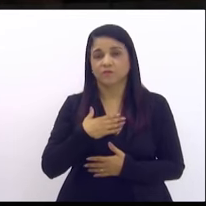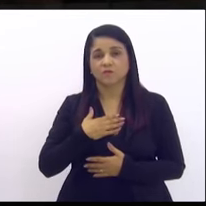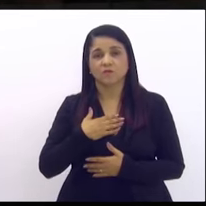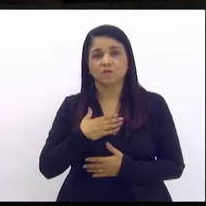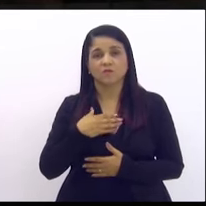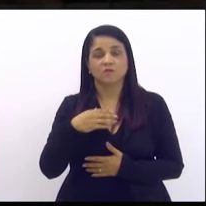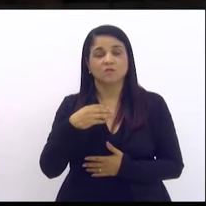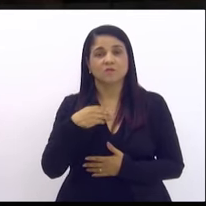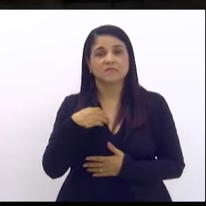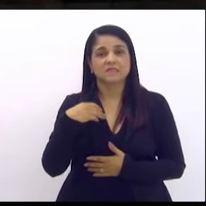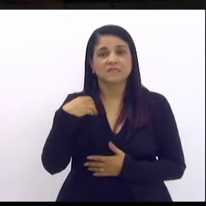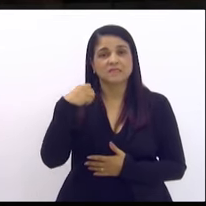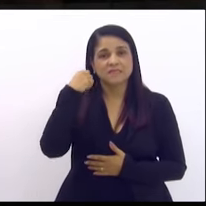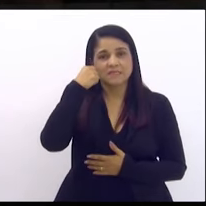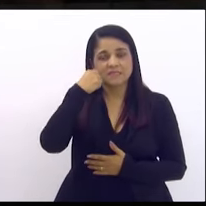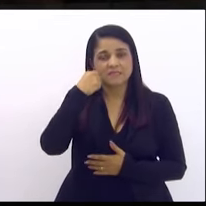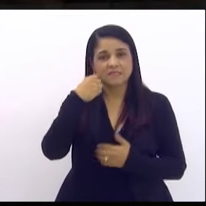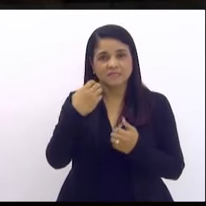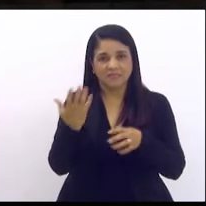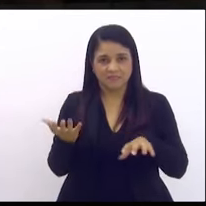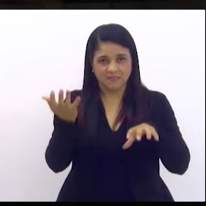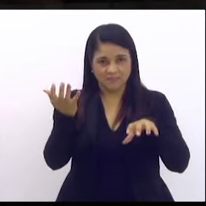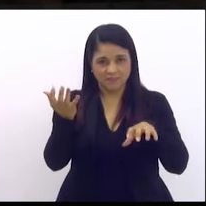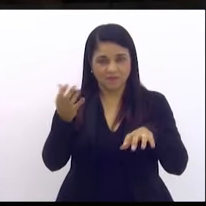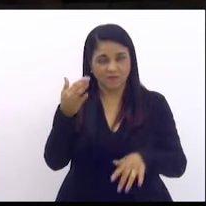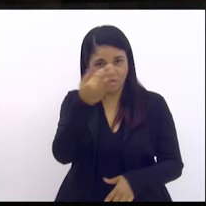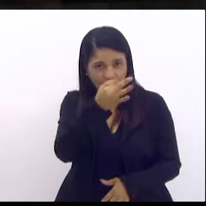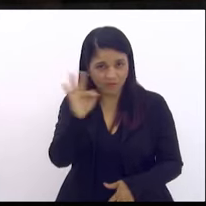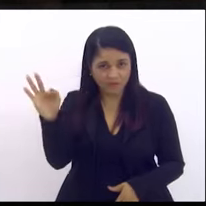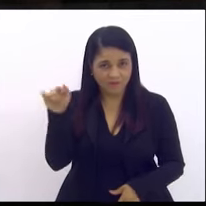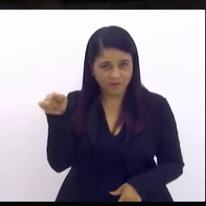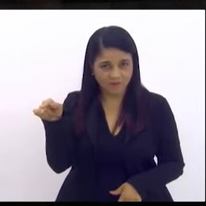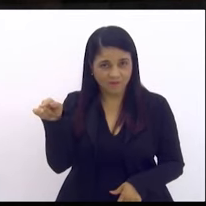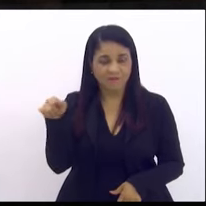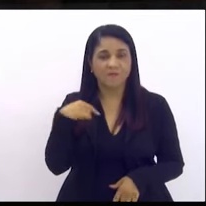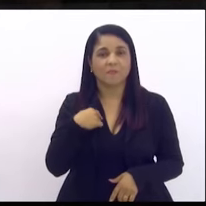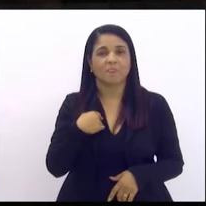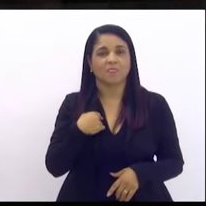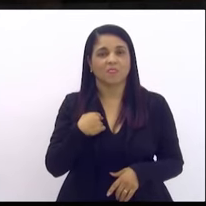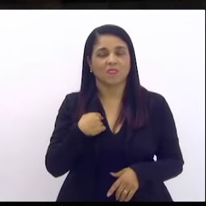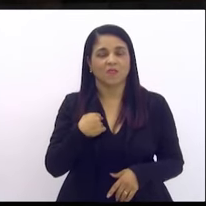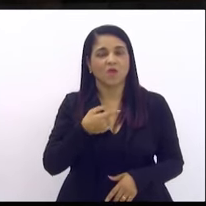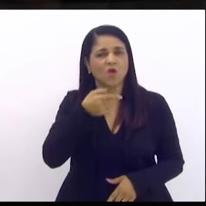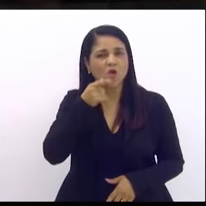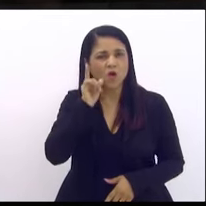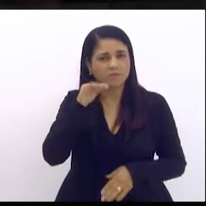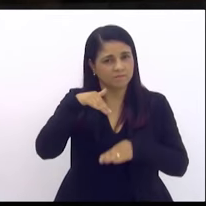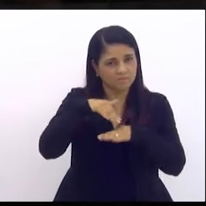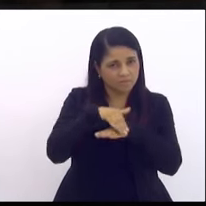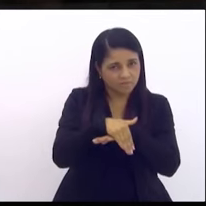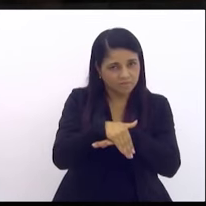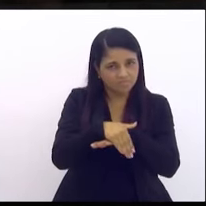Senado Federal na noite de ontem tinha